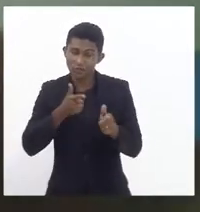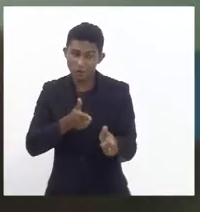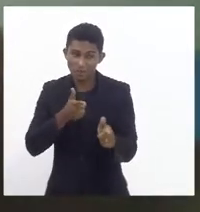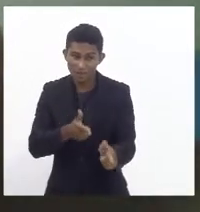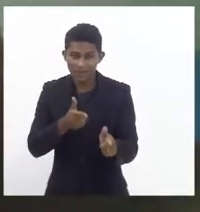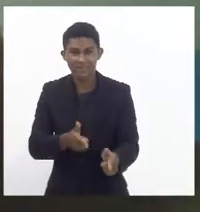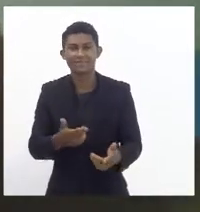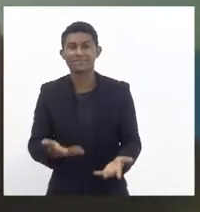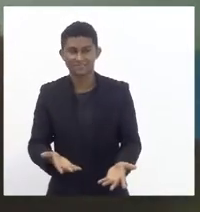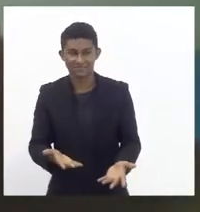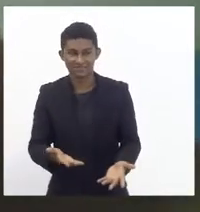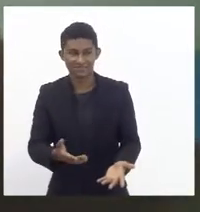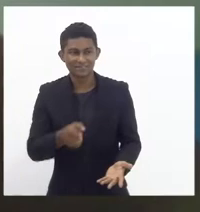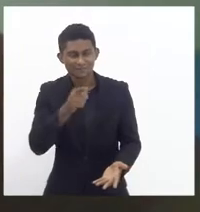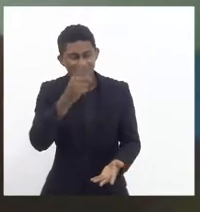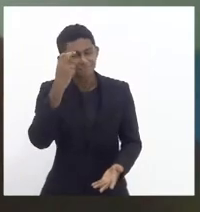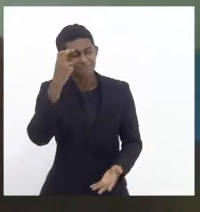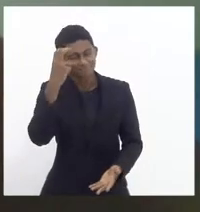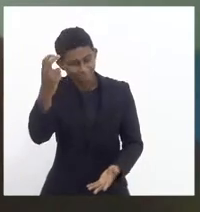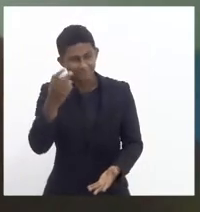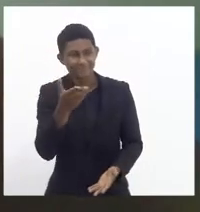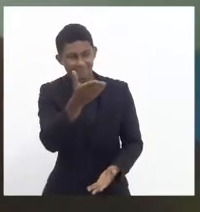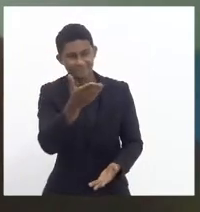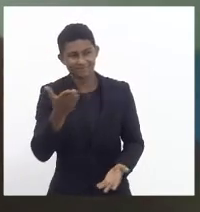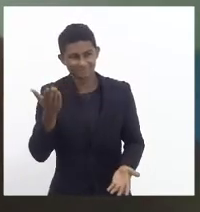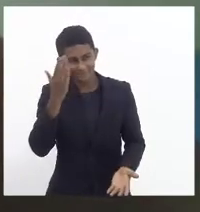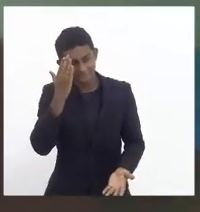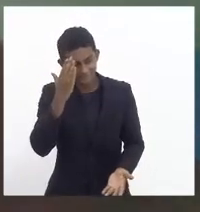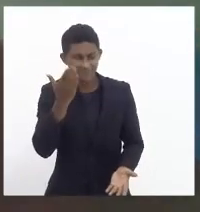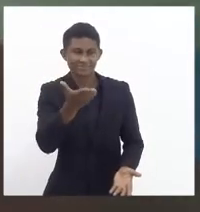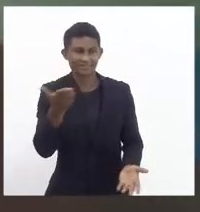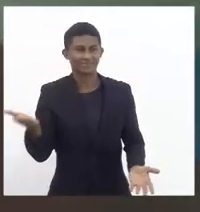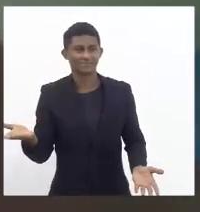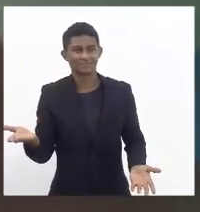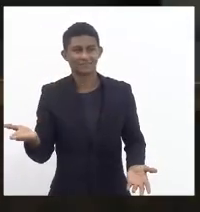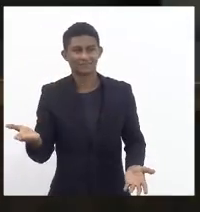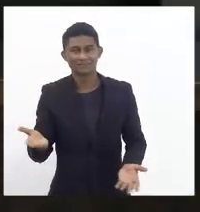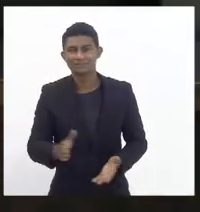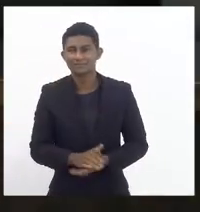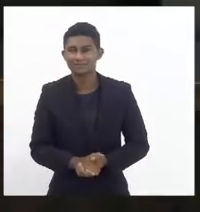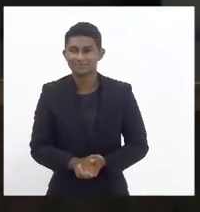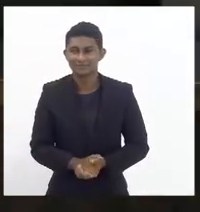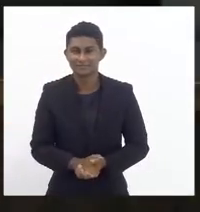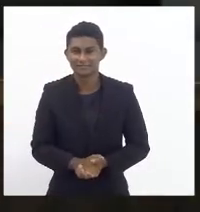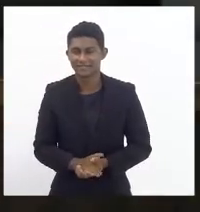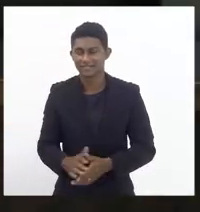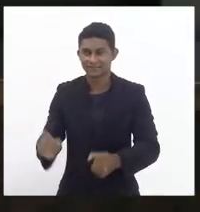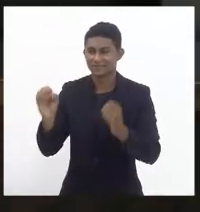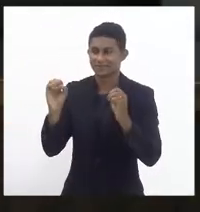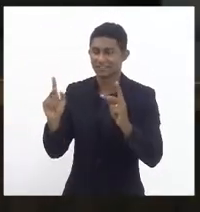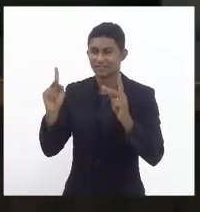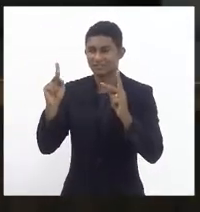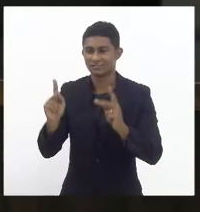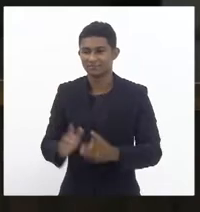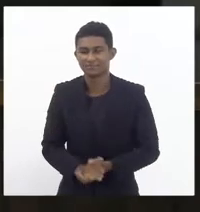escopeta você é intelectual Expo o senhor ok